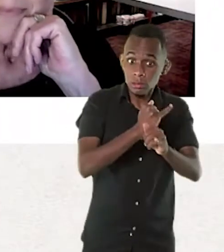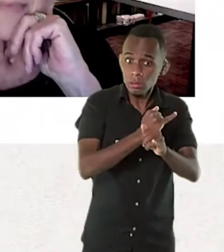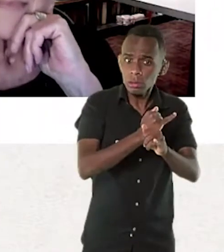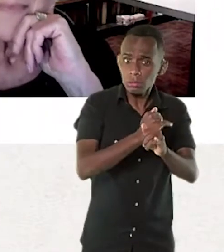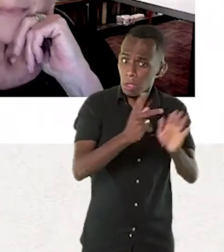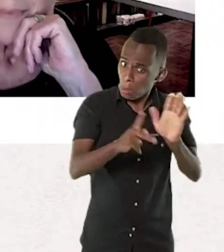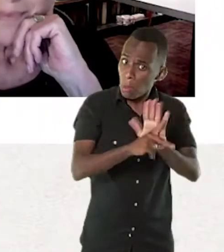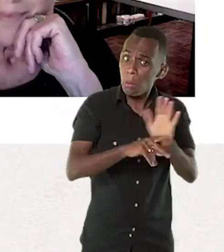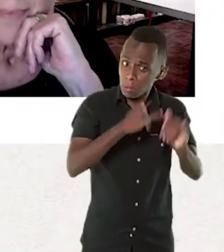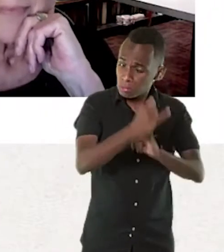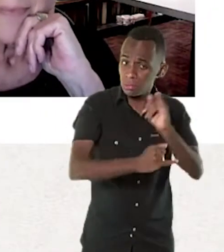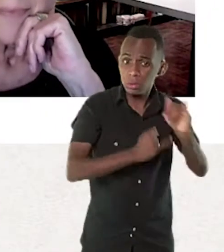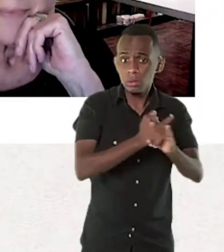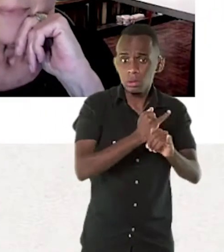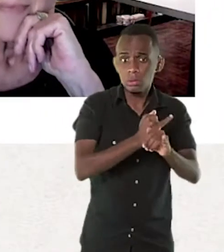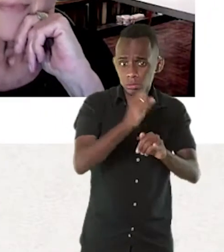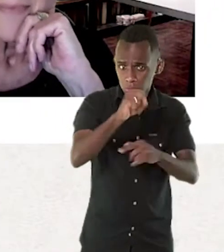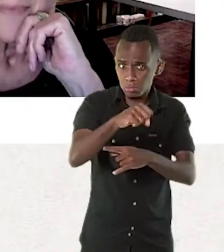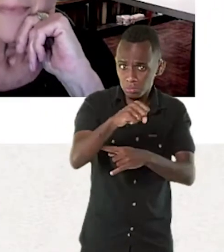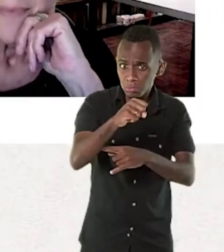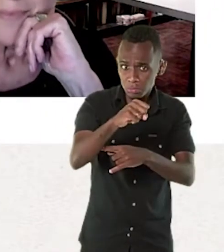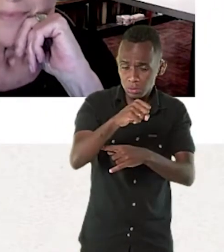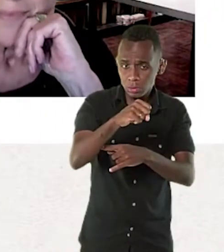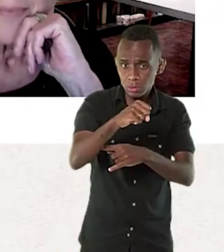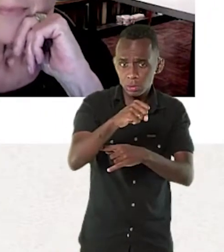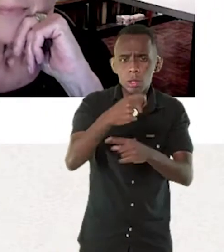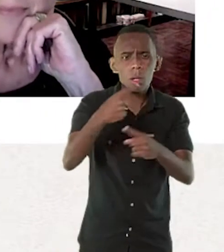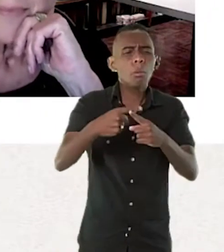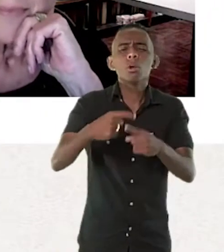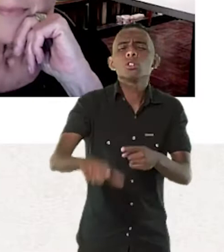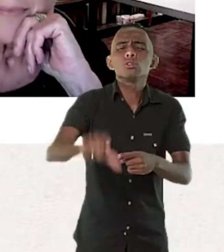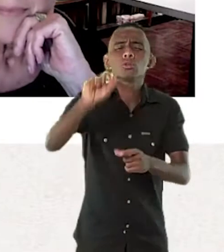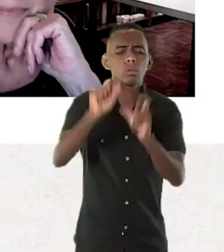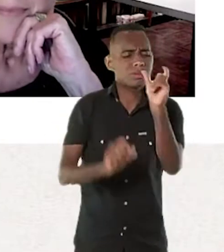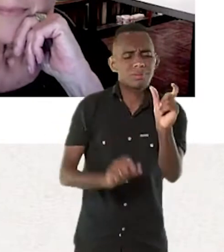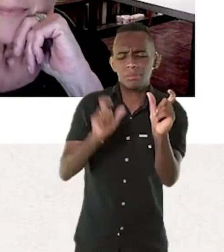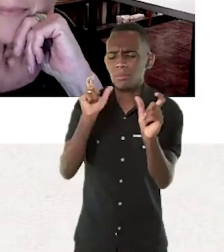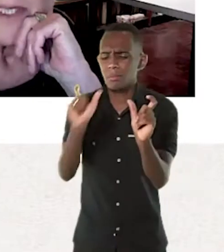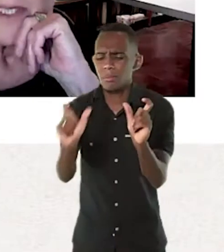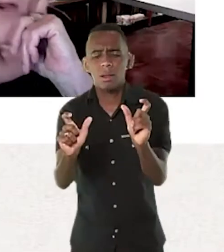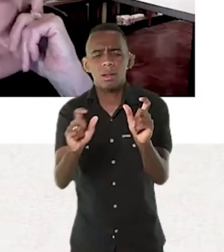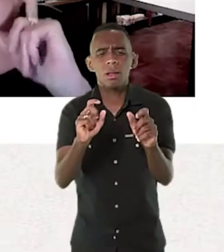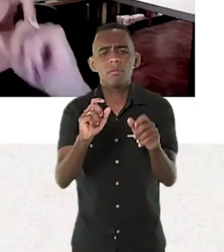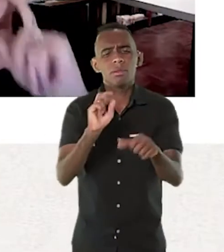ponto de vista convencional. Por que você escolheu essas duas palavras?